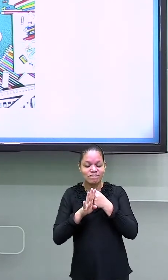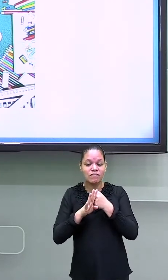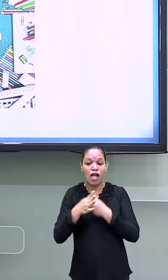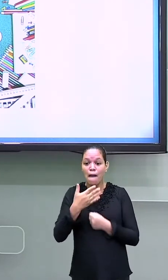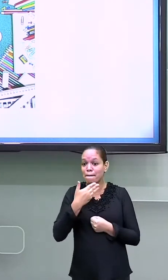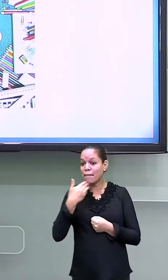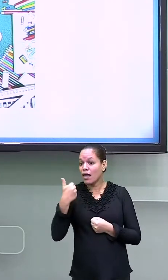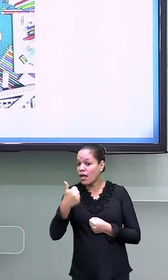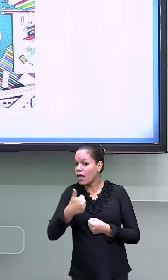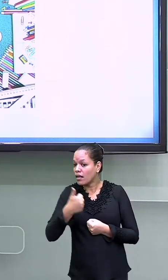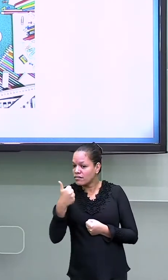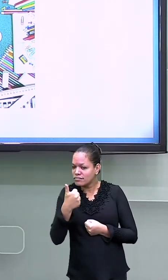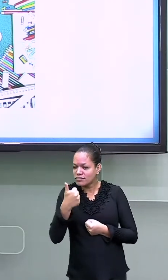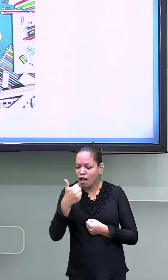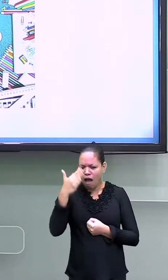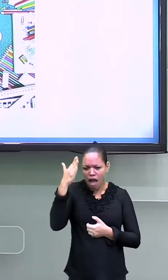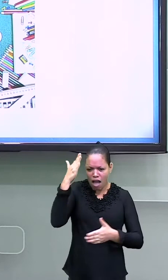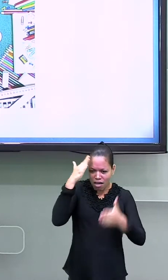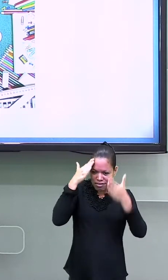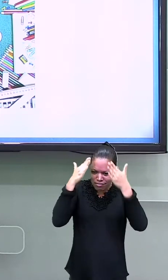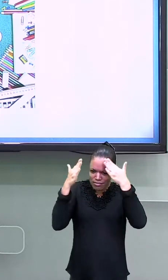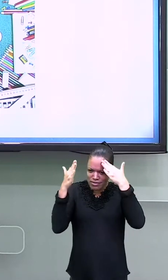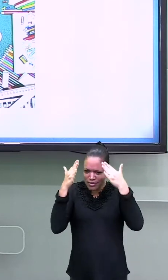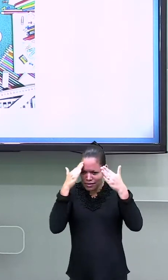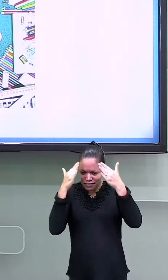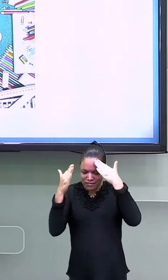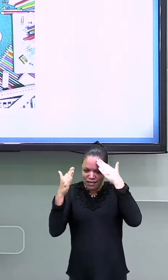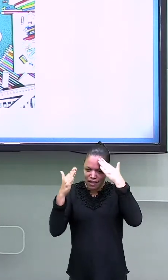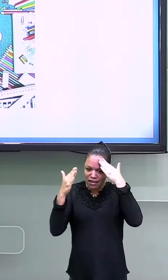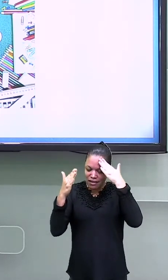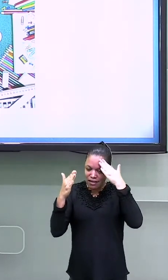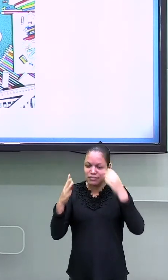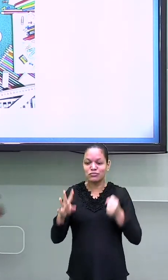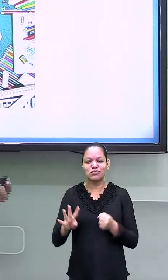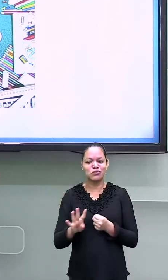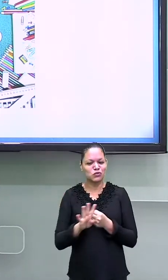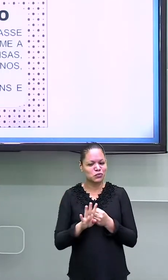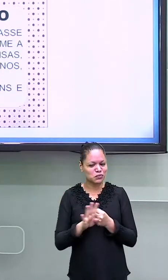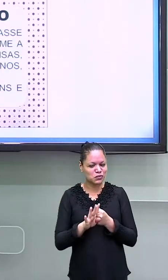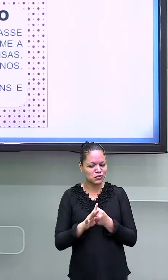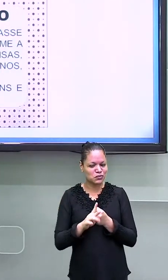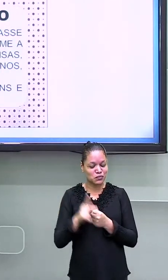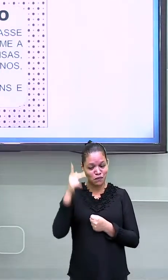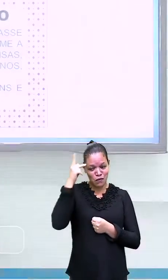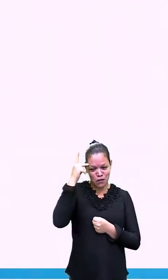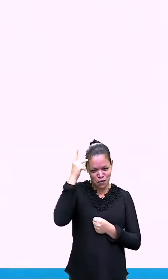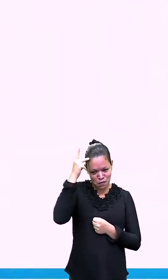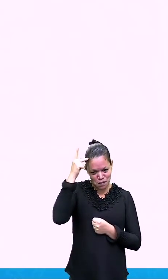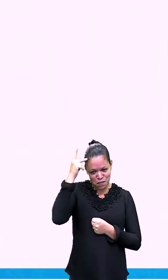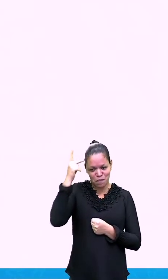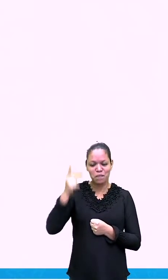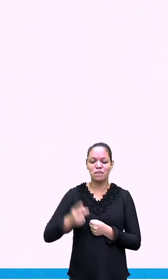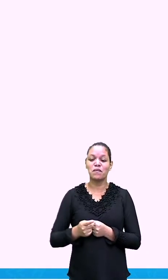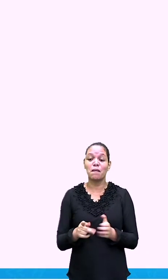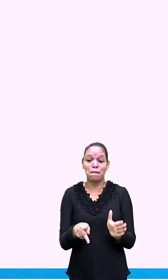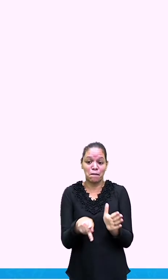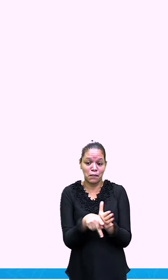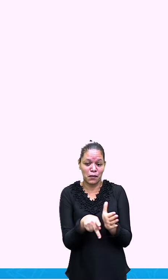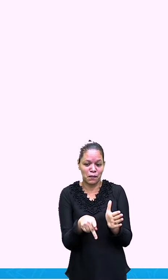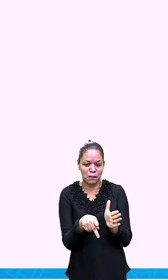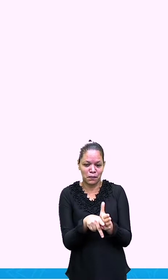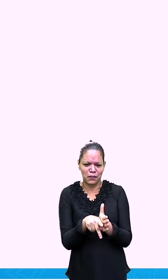mais sobre substantivo comum e substantivo próprio, tá bom? Vamos ver agora o que é